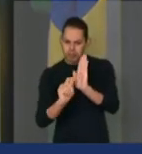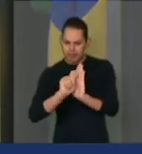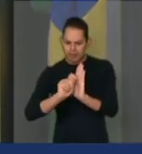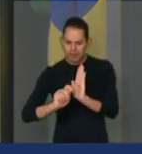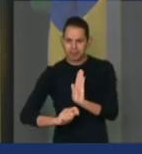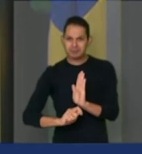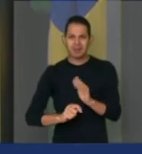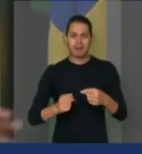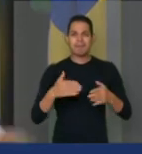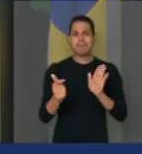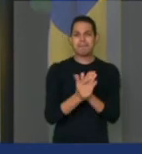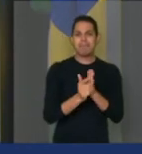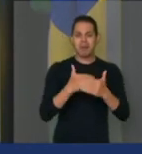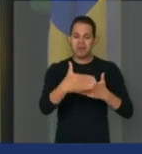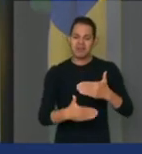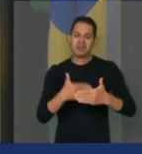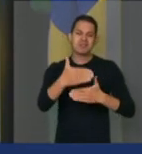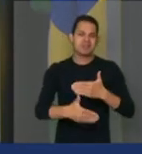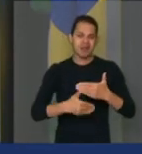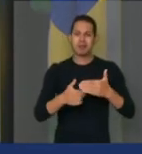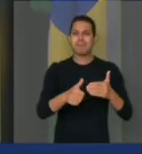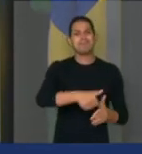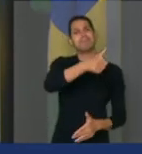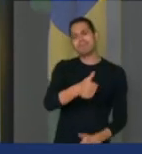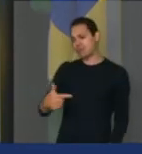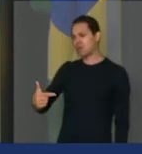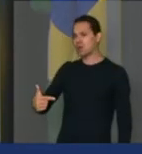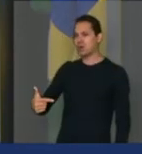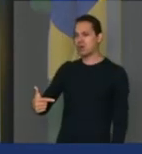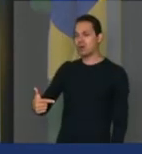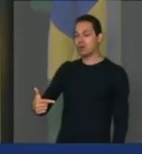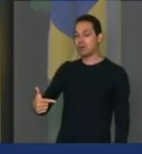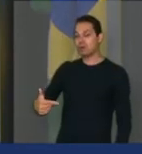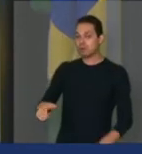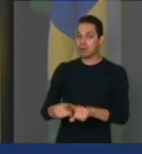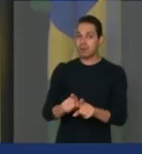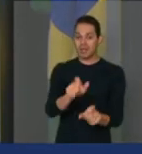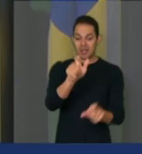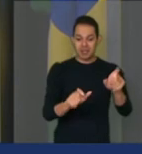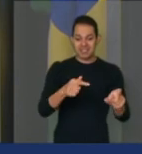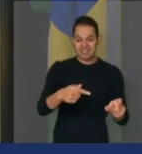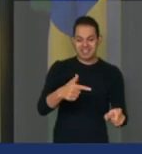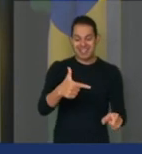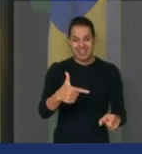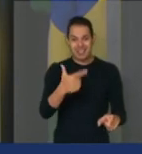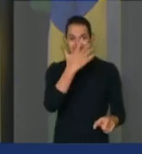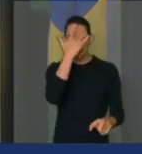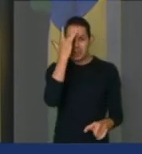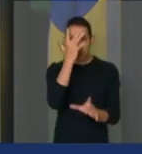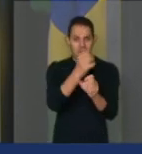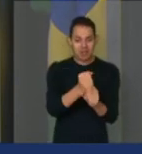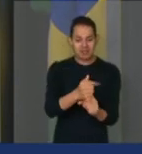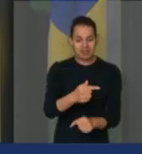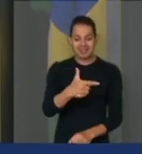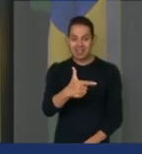que papel higiênico Vale menos que papel higiênico indiciou 72 pessoas como eu disse eu estou entre esses